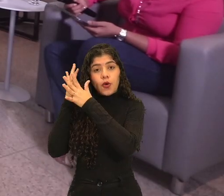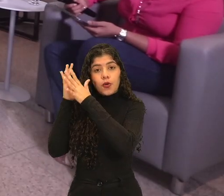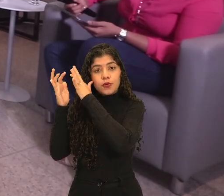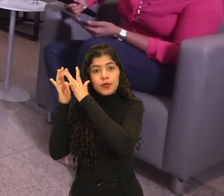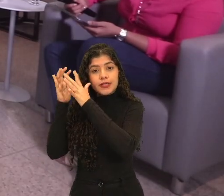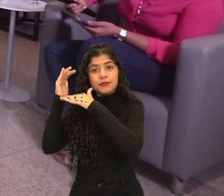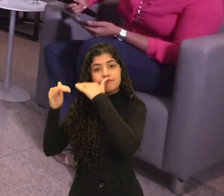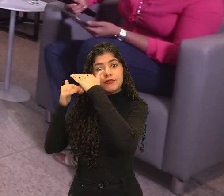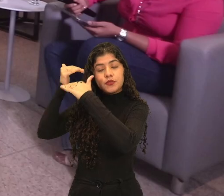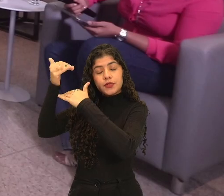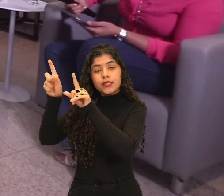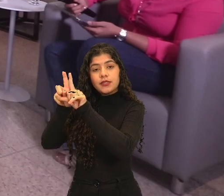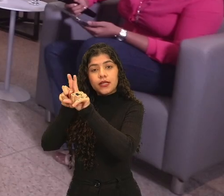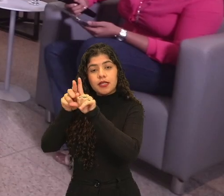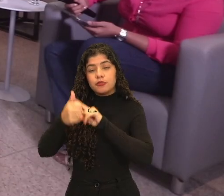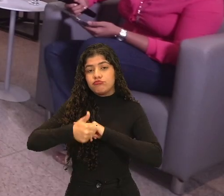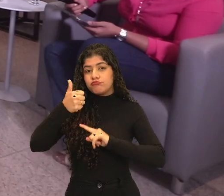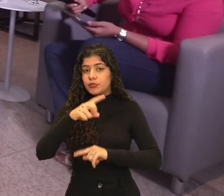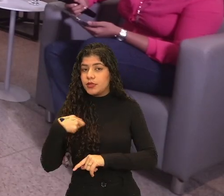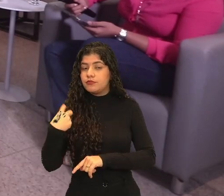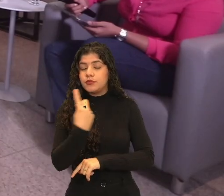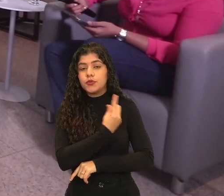ali está a chave inicial para a gente